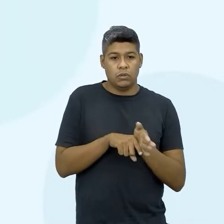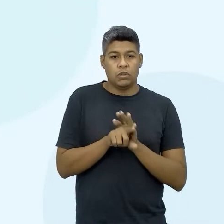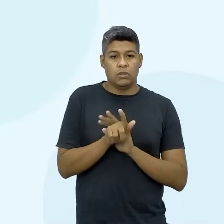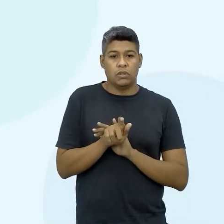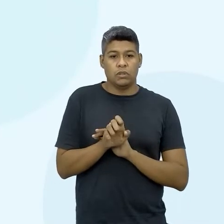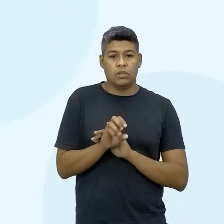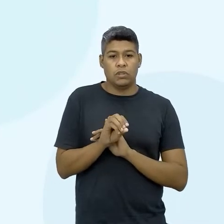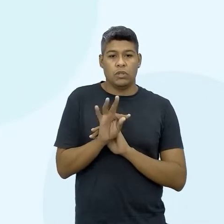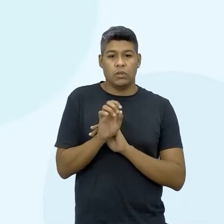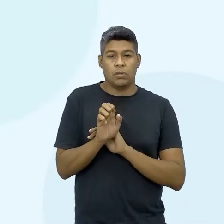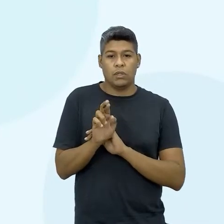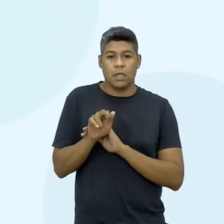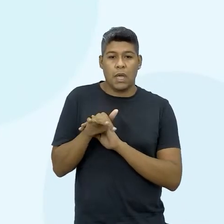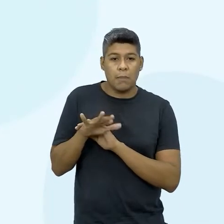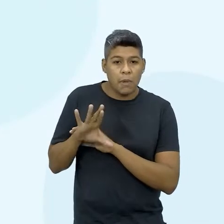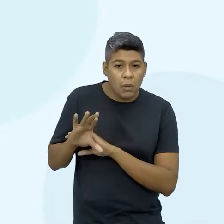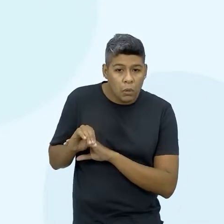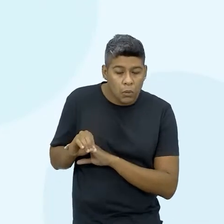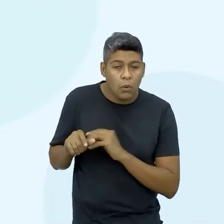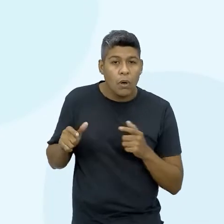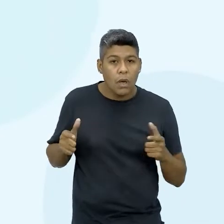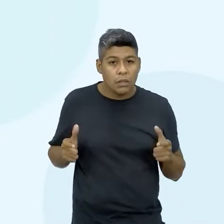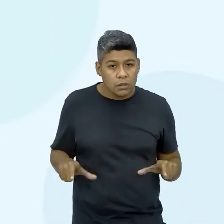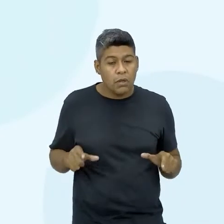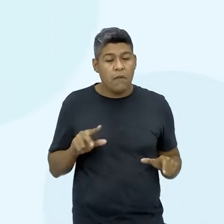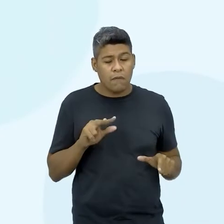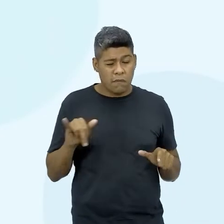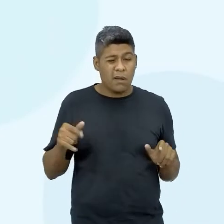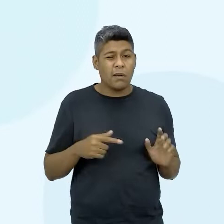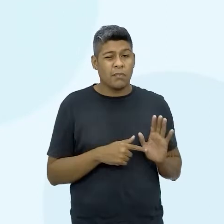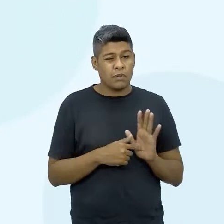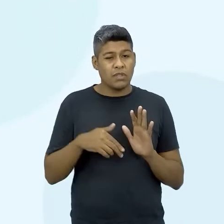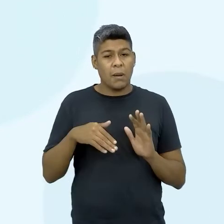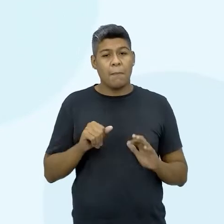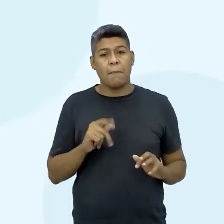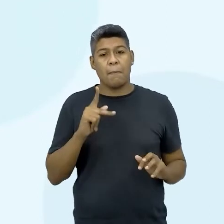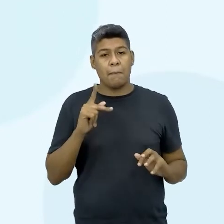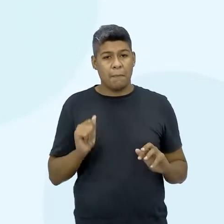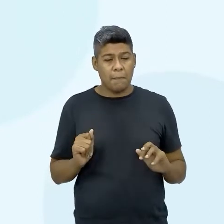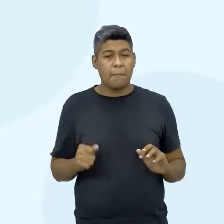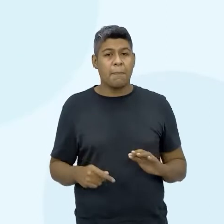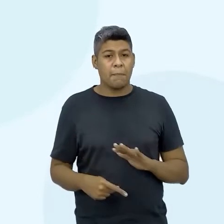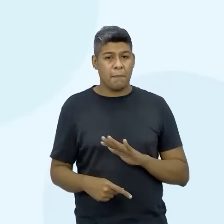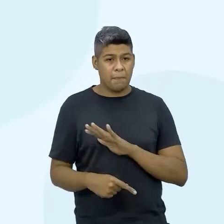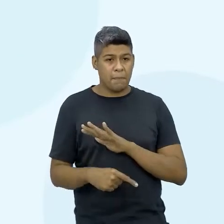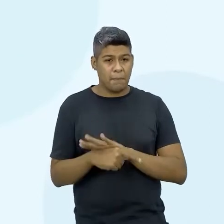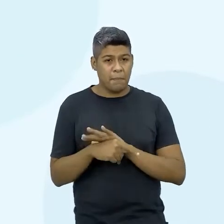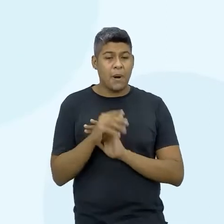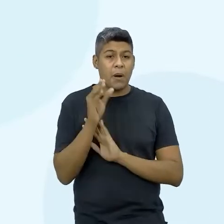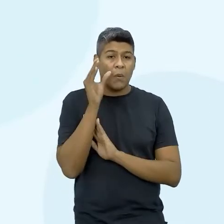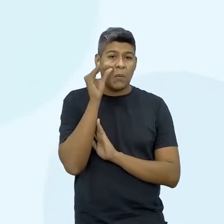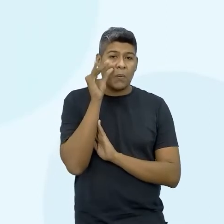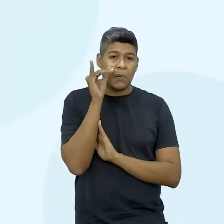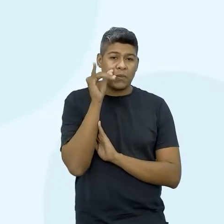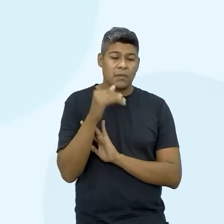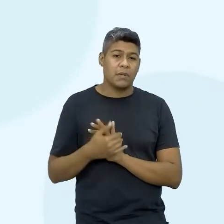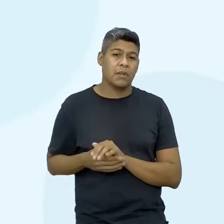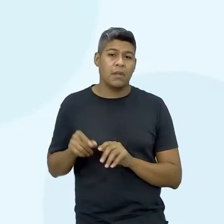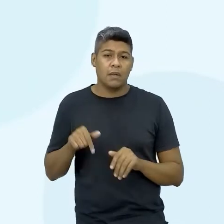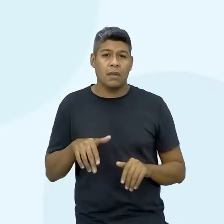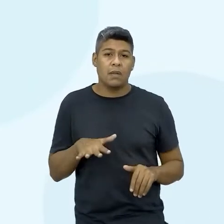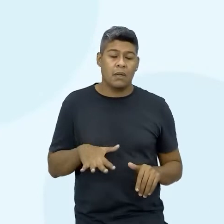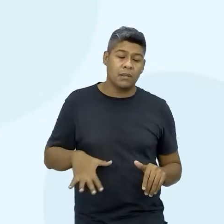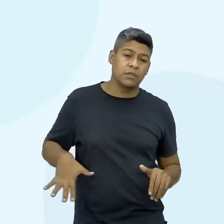geotérmicos nessas regiões aqui. Daqui a pouco eu vou mostrar um mapa para vocês sobre essa curiosidade aqui, ó. Isso aqui é uma